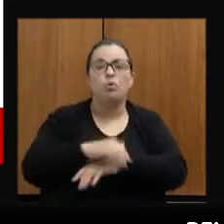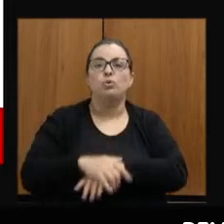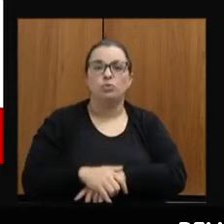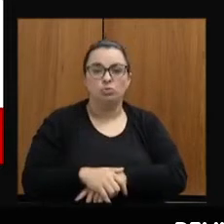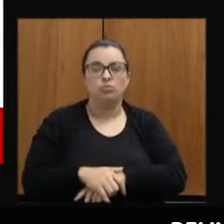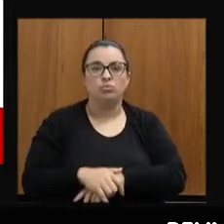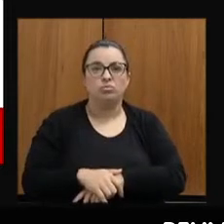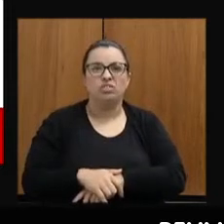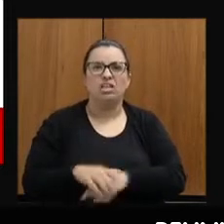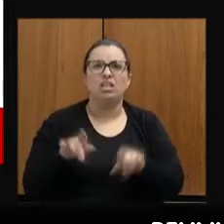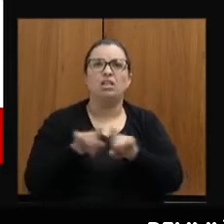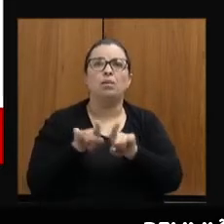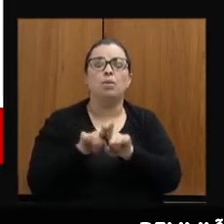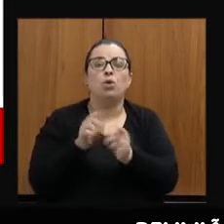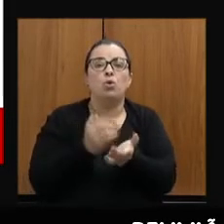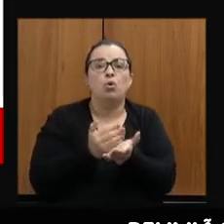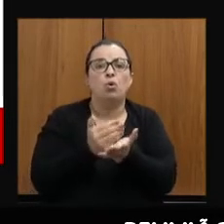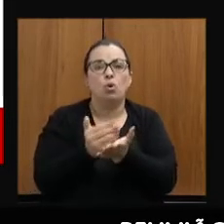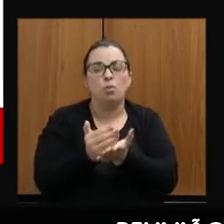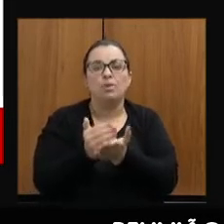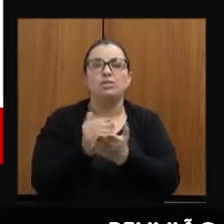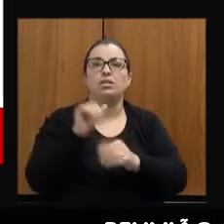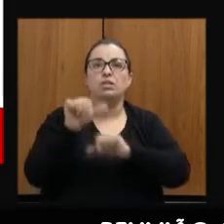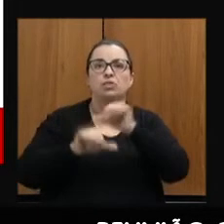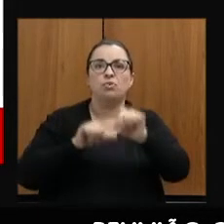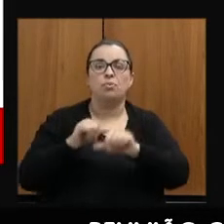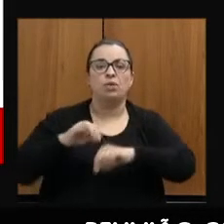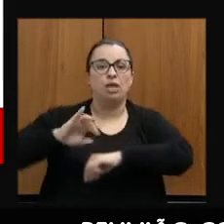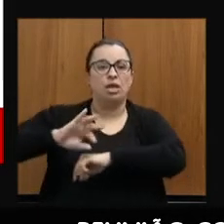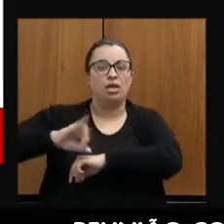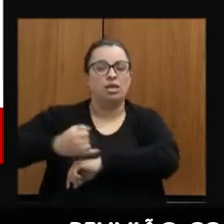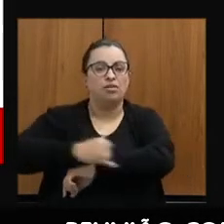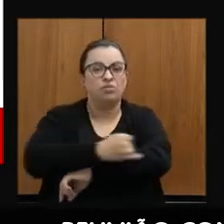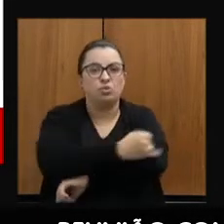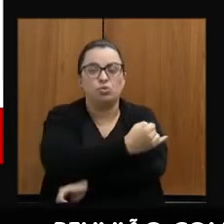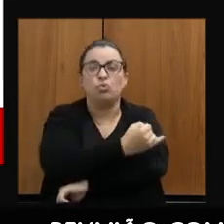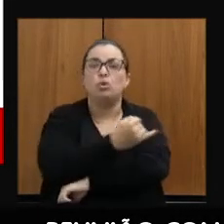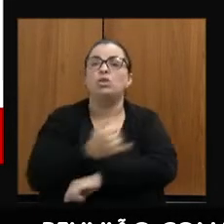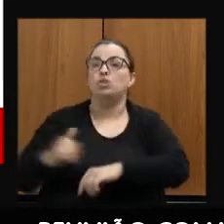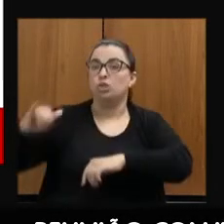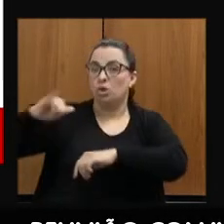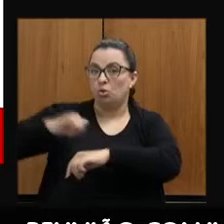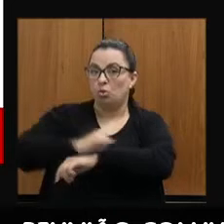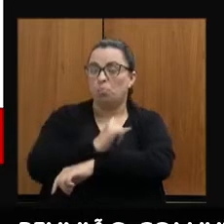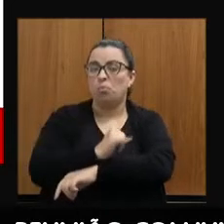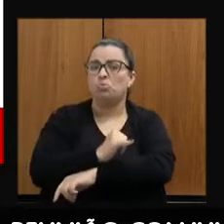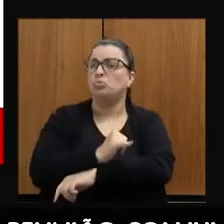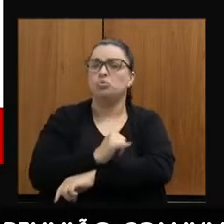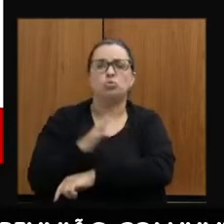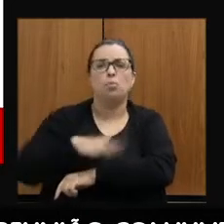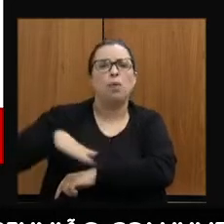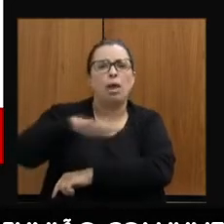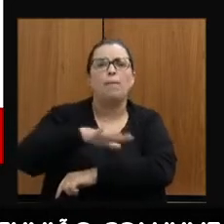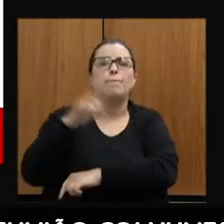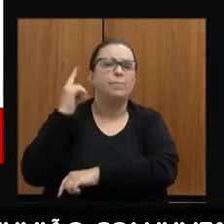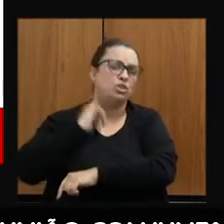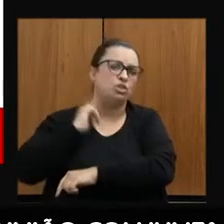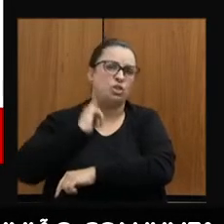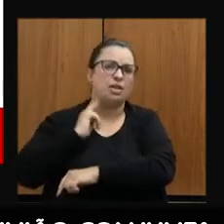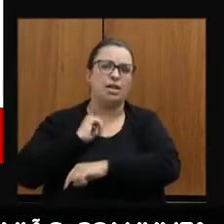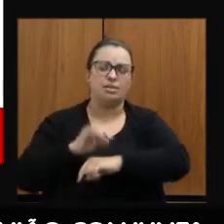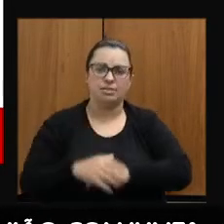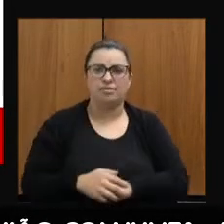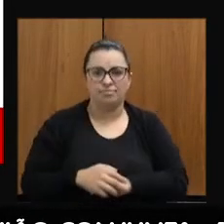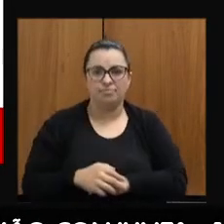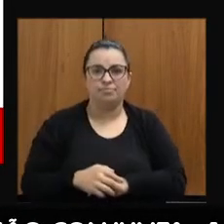o início aí da transformação da infraestrutura aeroportuária de Minas Gerais o deputado